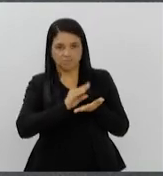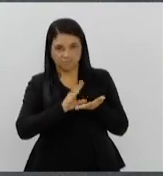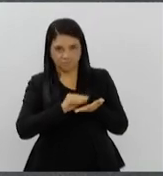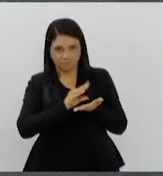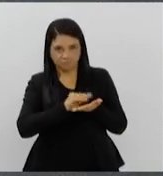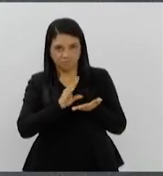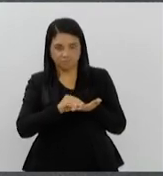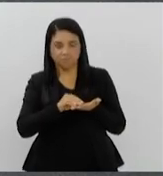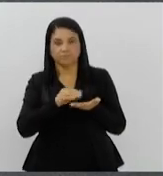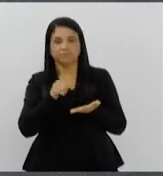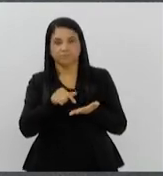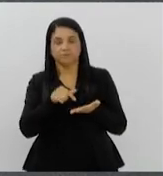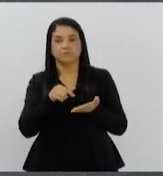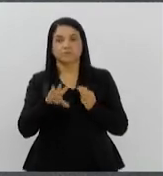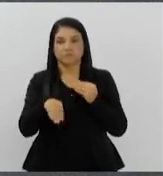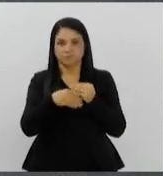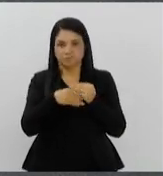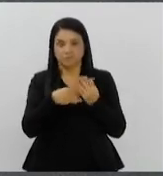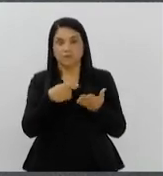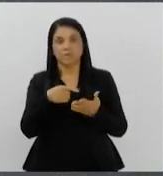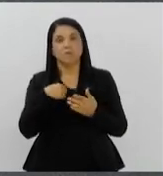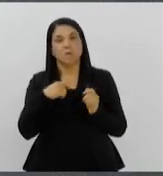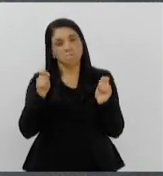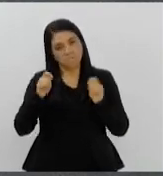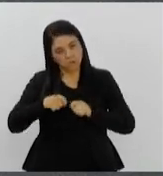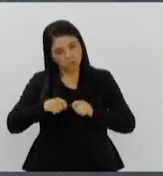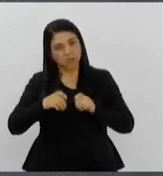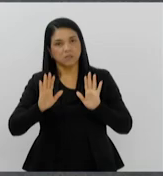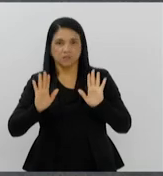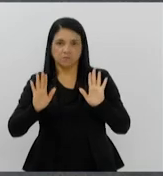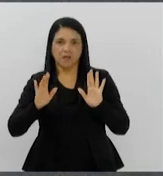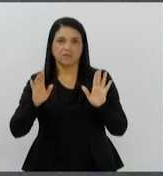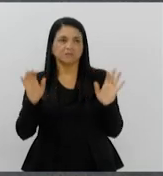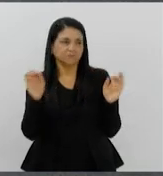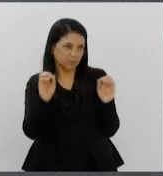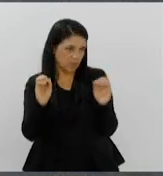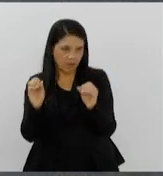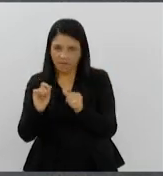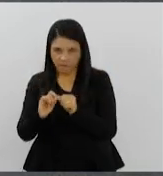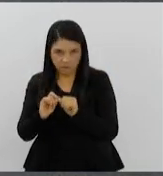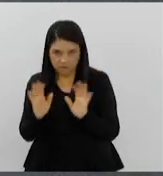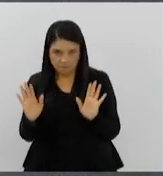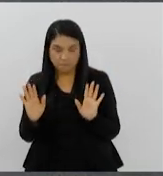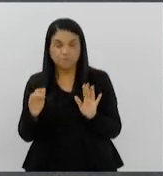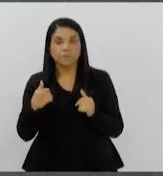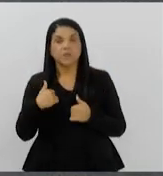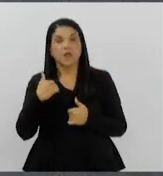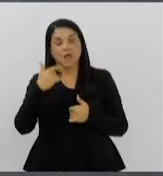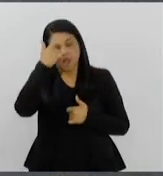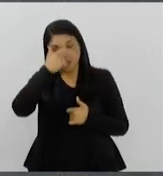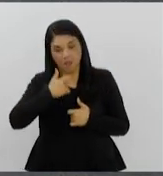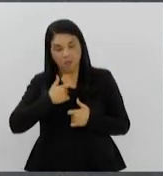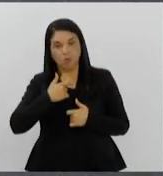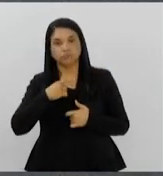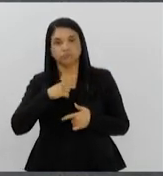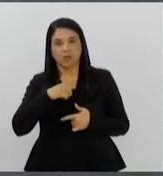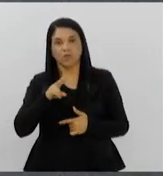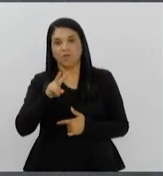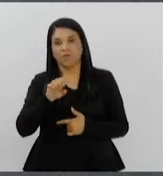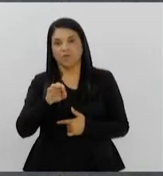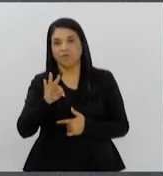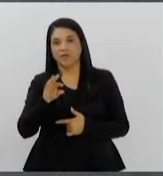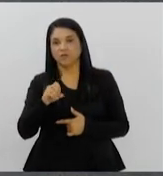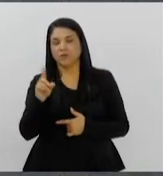claro que ninguém vai fazer isso, mas poderia. E eu, especificamente, eu tenho um veto de um